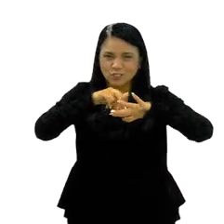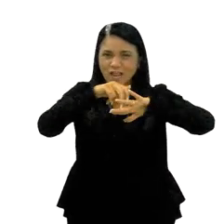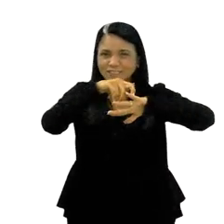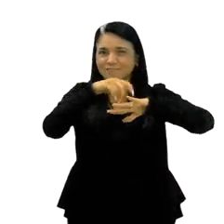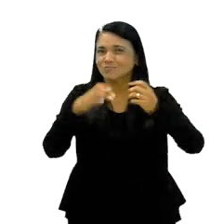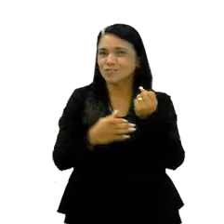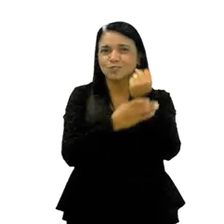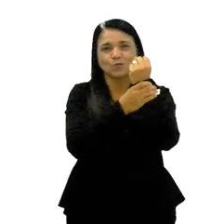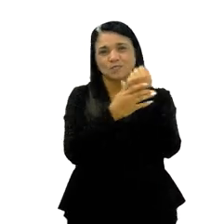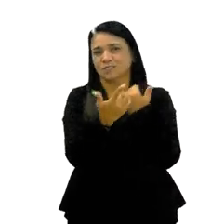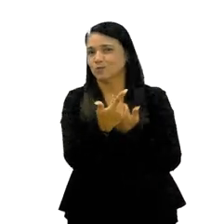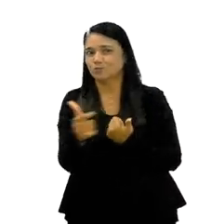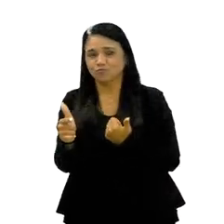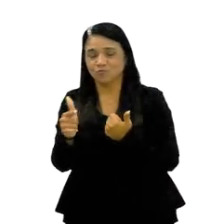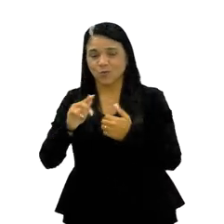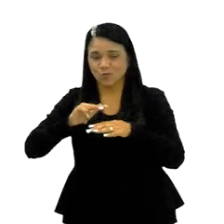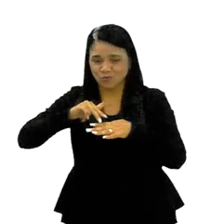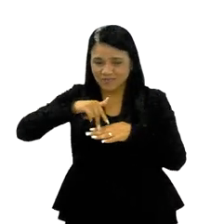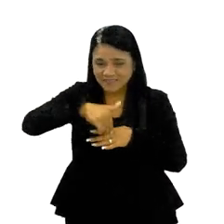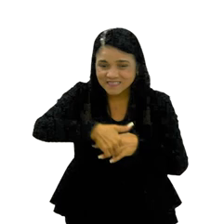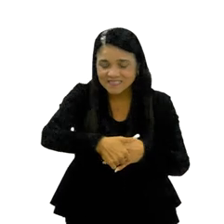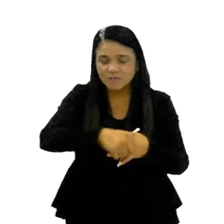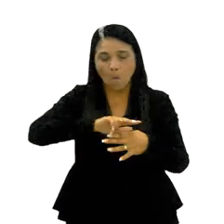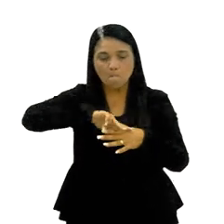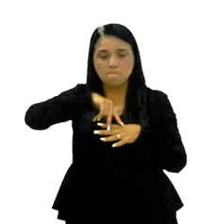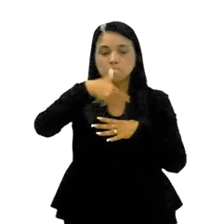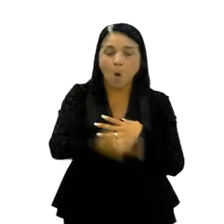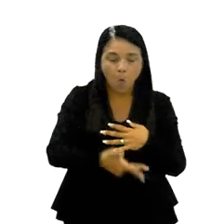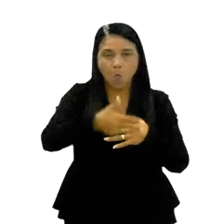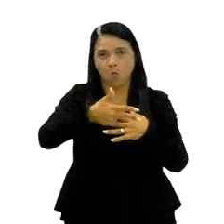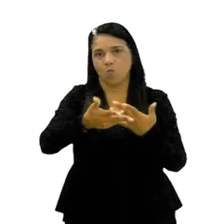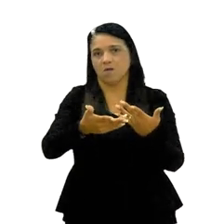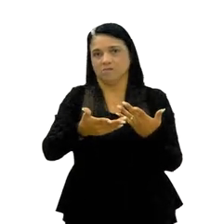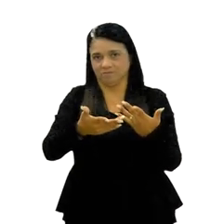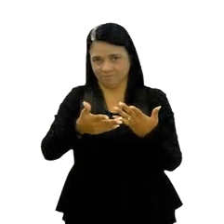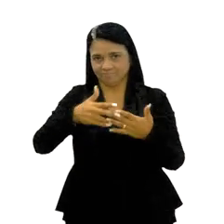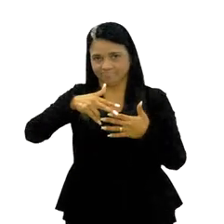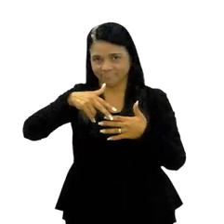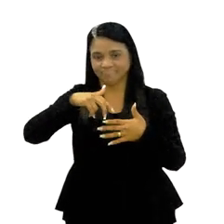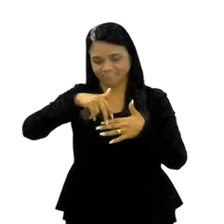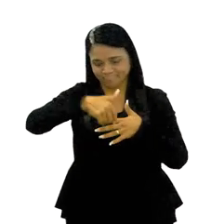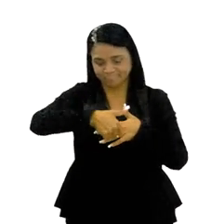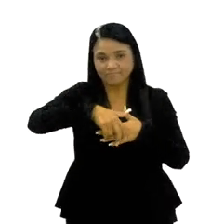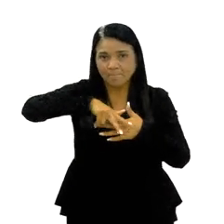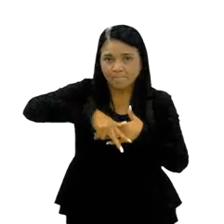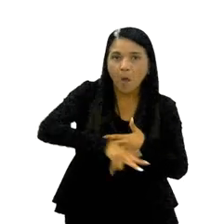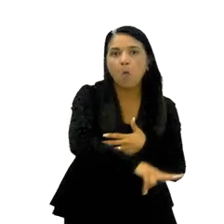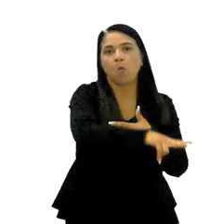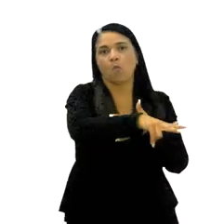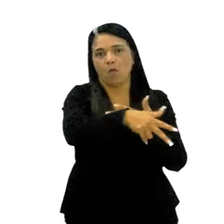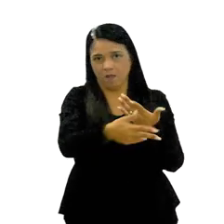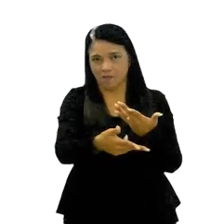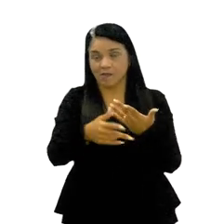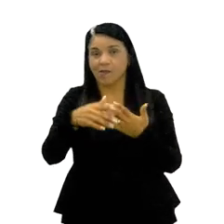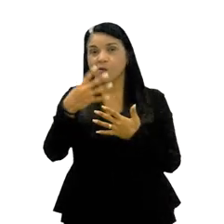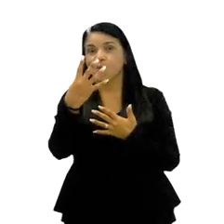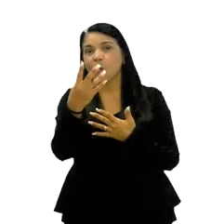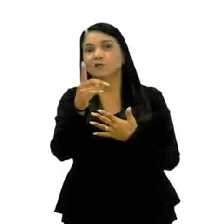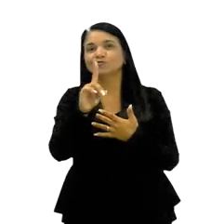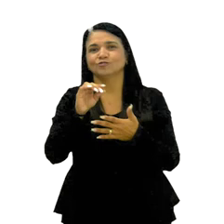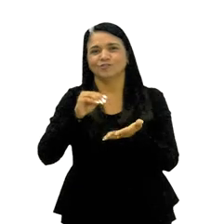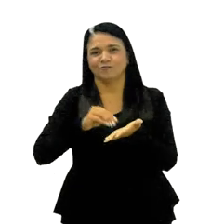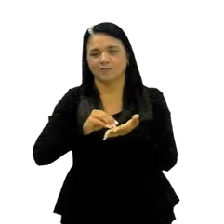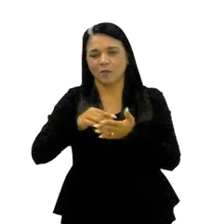segura. E quando eu fui descer da alegoria, infelizmente, a escada escorregou e eu caí. Pois bem, passei isso